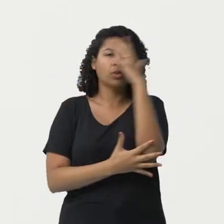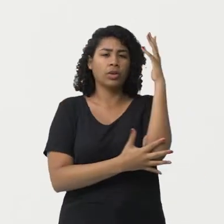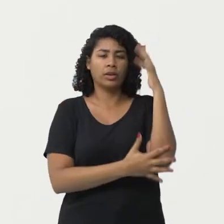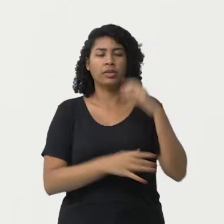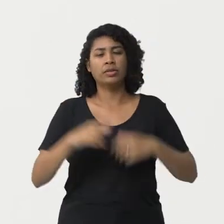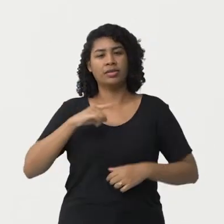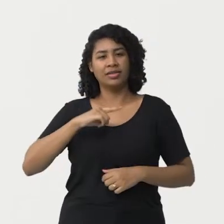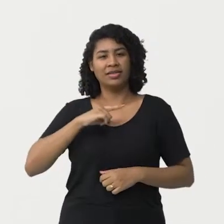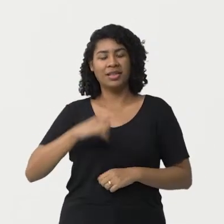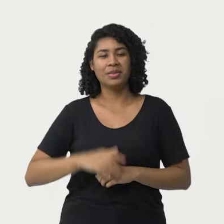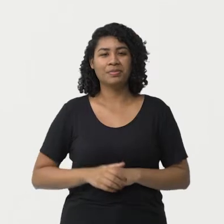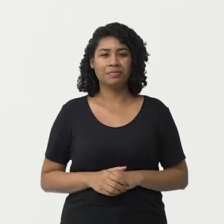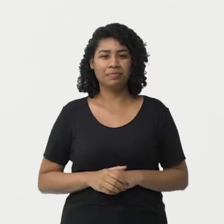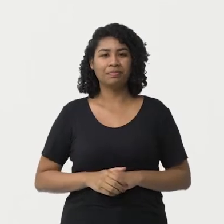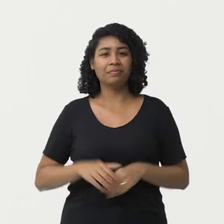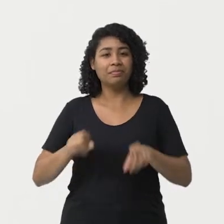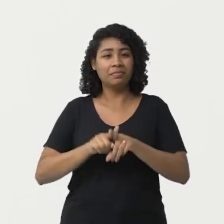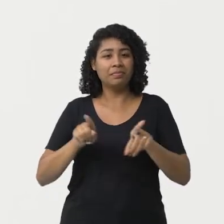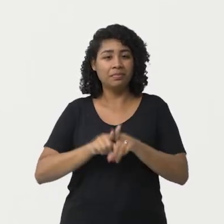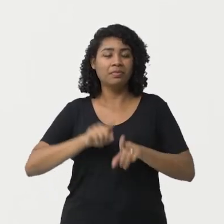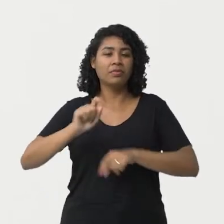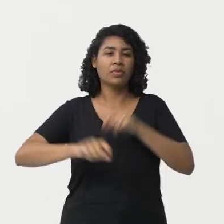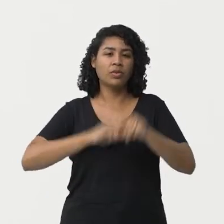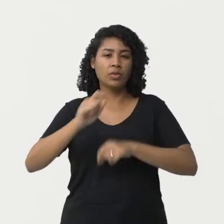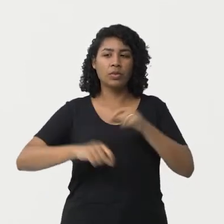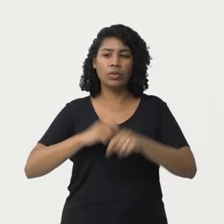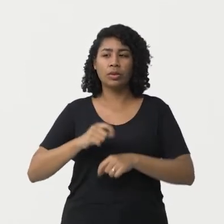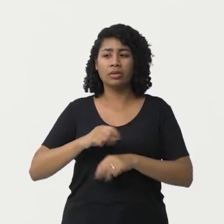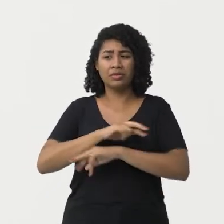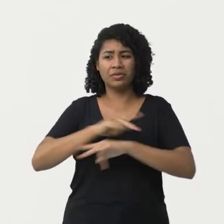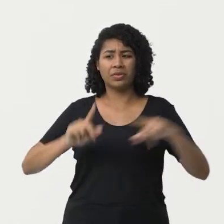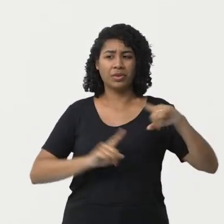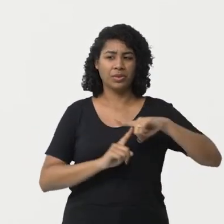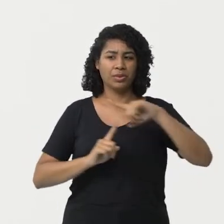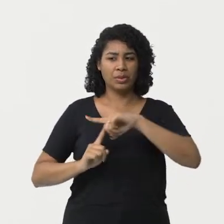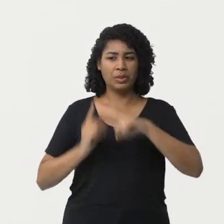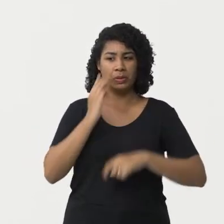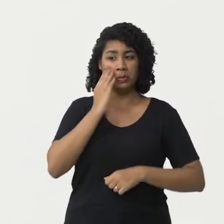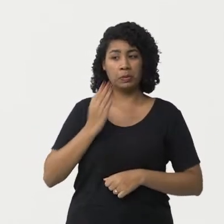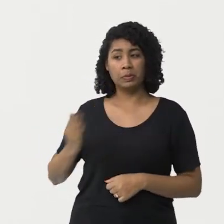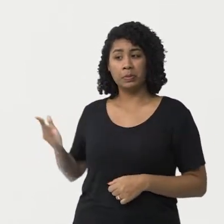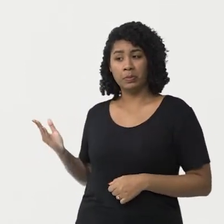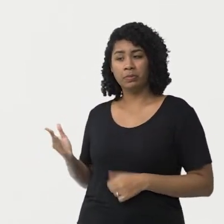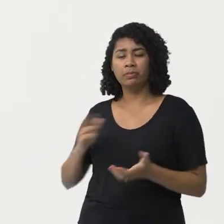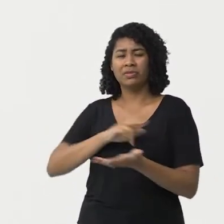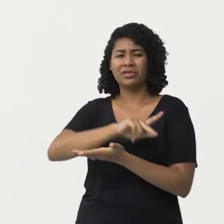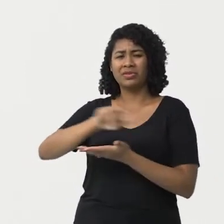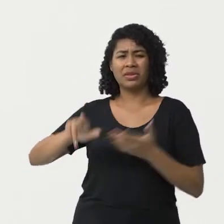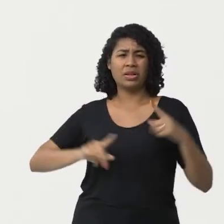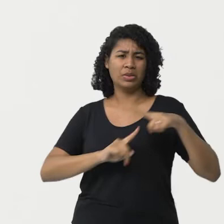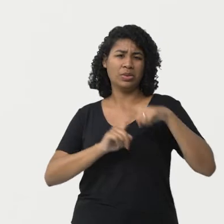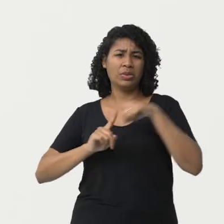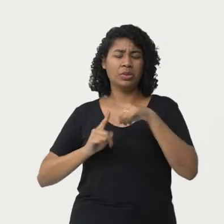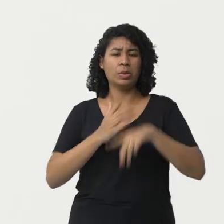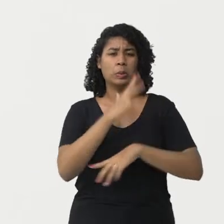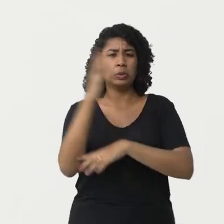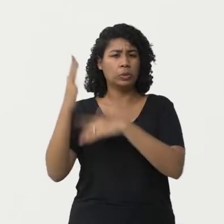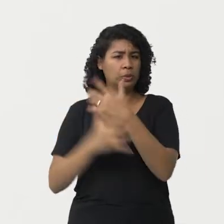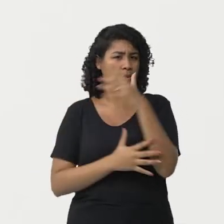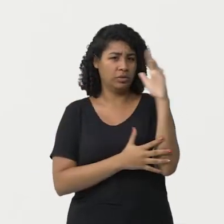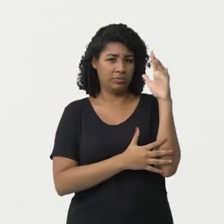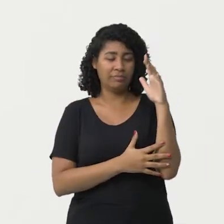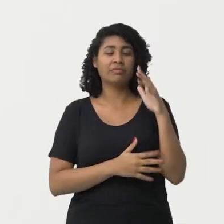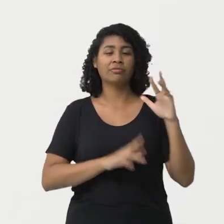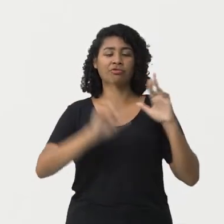nessa vegetação, vamos ter arbustos, herbáceas e ela vai ser rica em biodiversidade, quer dizer que vai ter várias